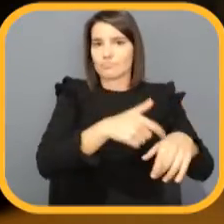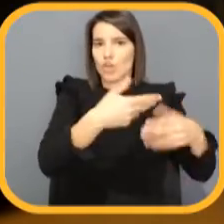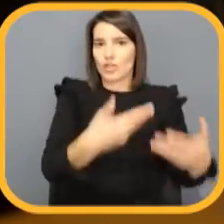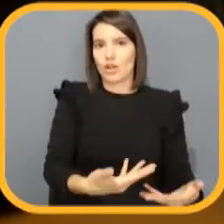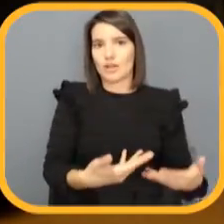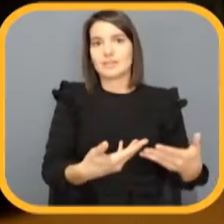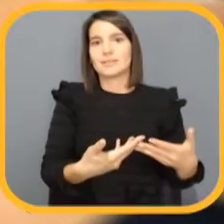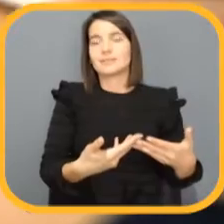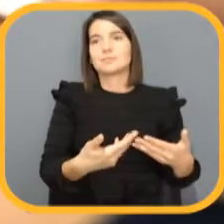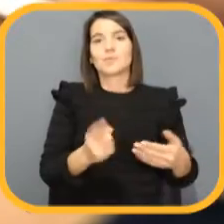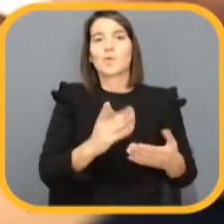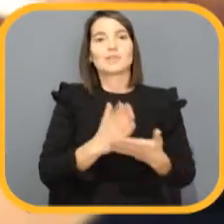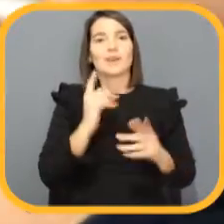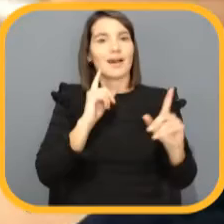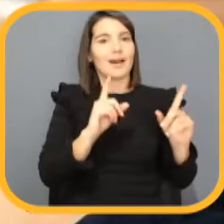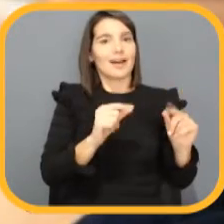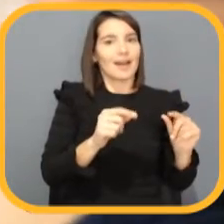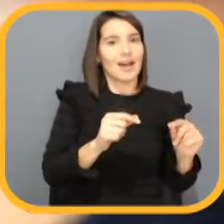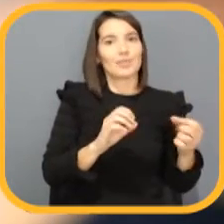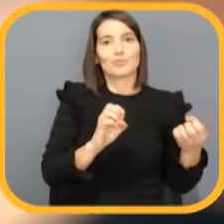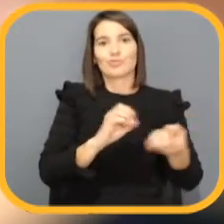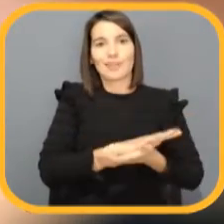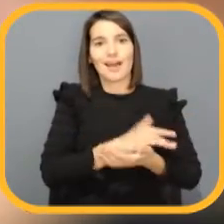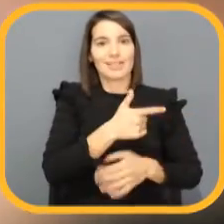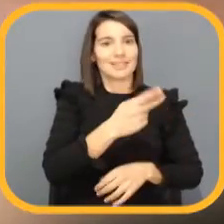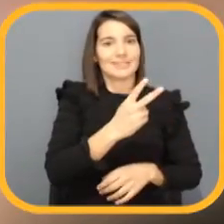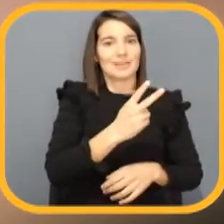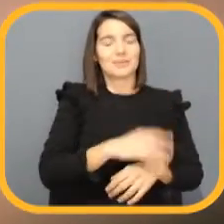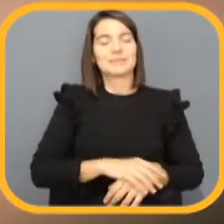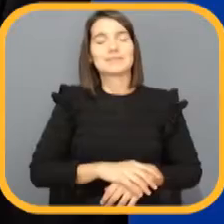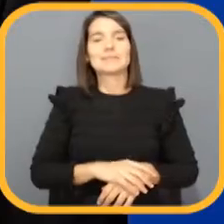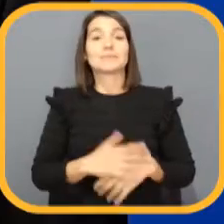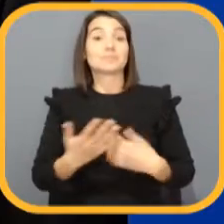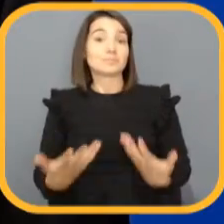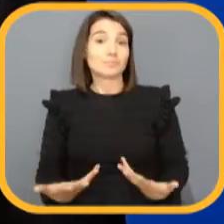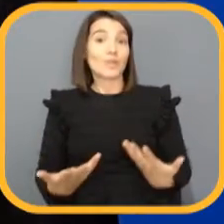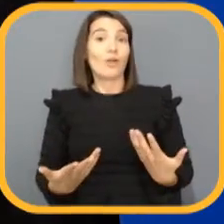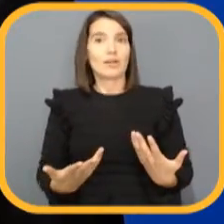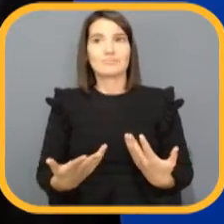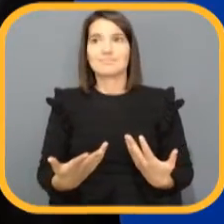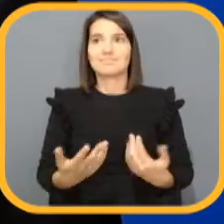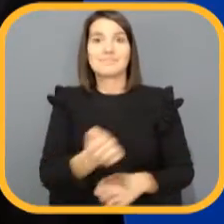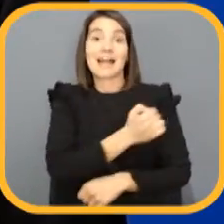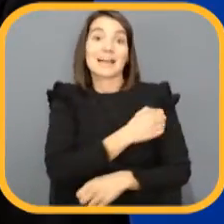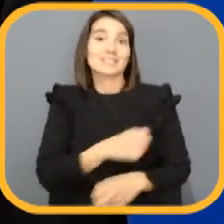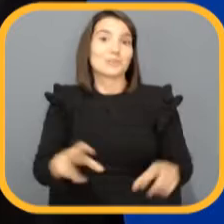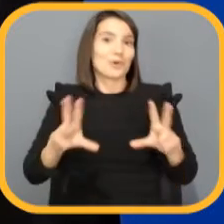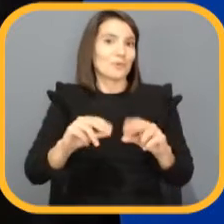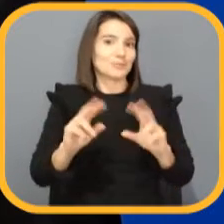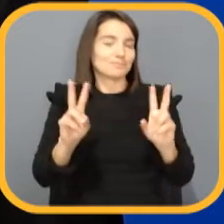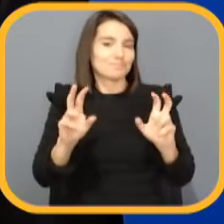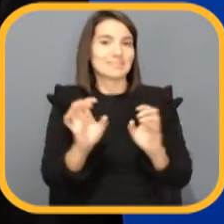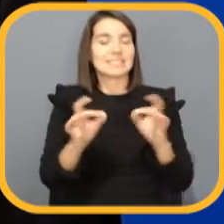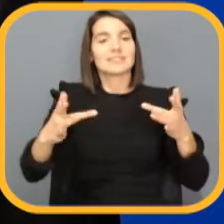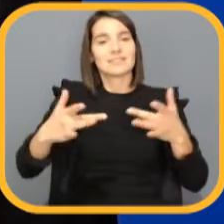sociais online, o que traz novos desafios. Os acontecimentos têm de ser relatados no imediato. Não podemos guardar um acontecimento para daqui a 1 hora ou 2,